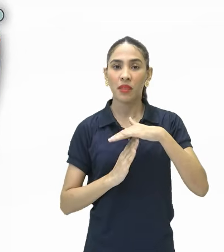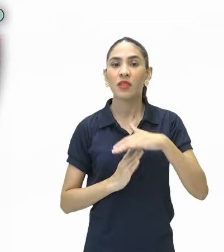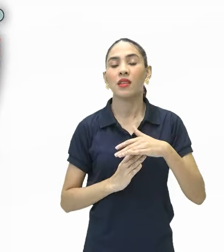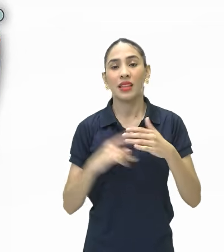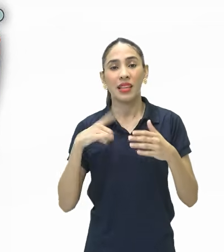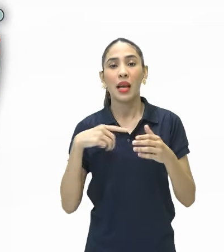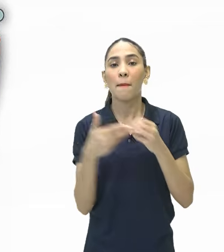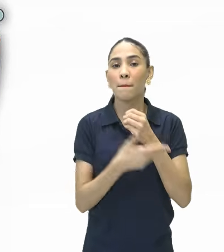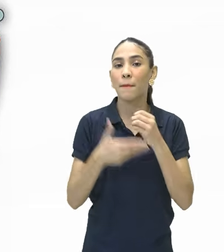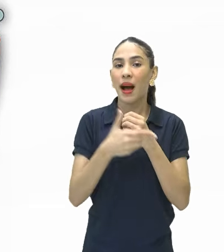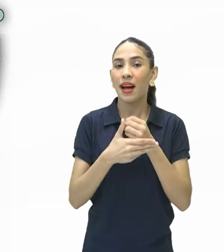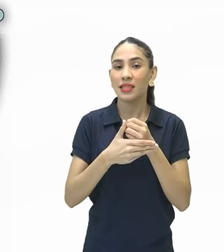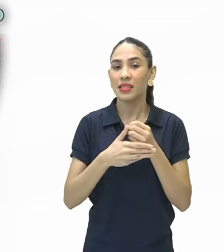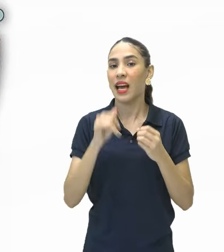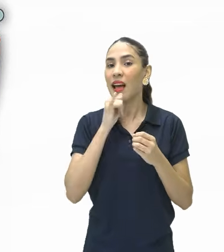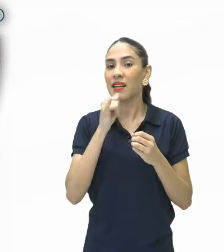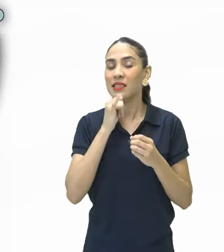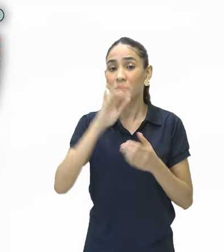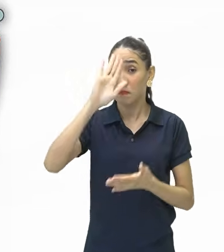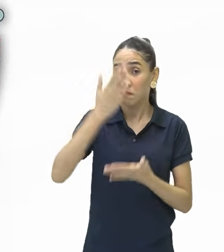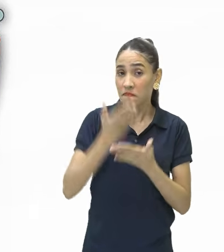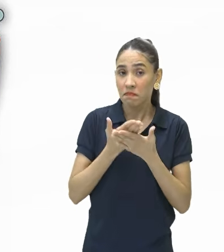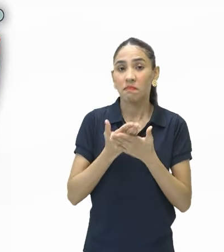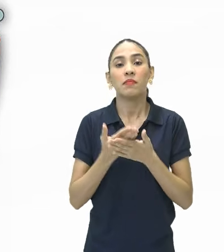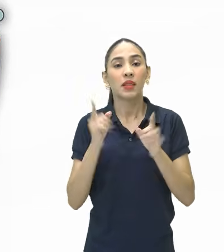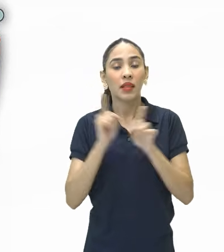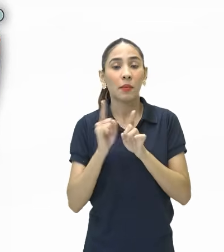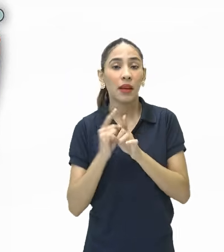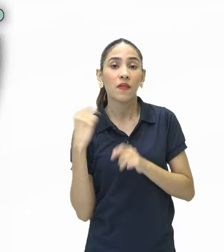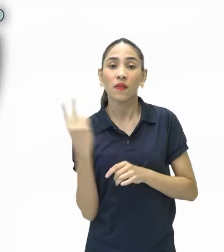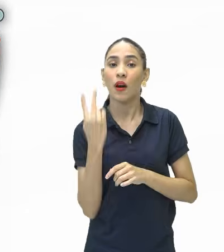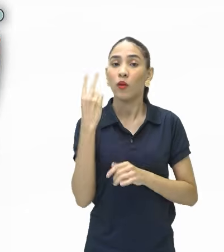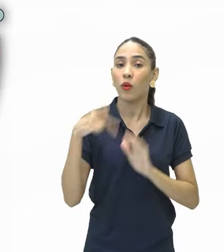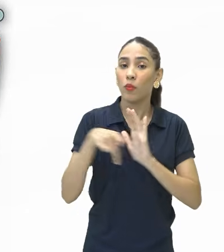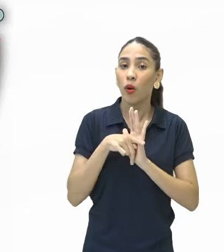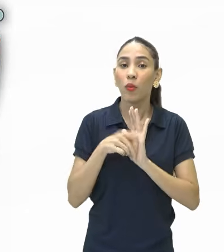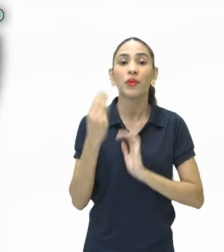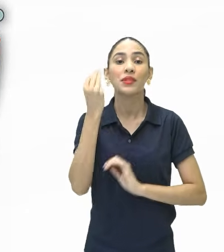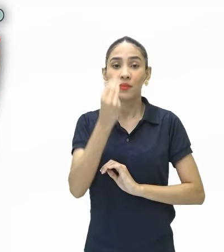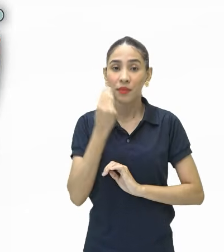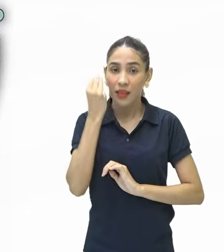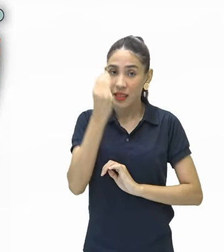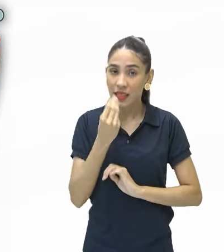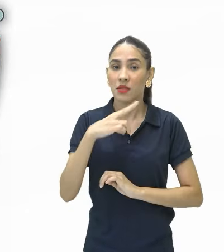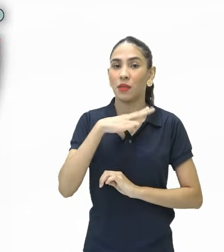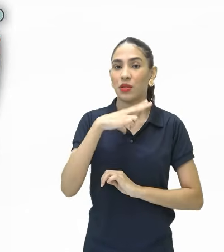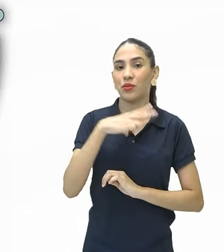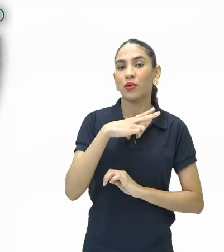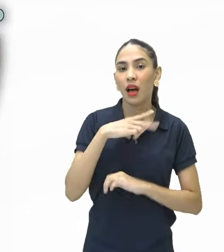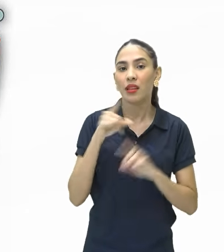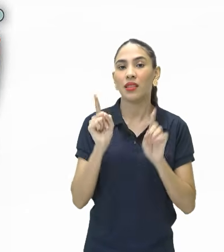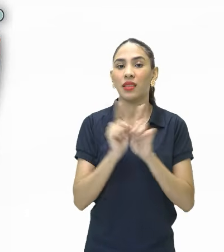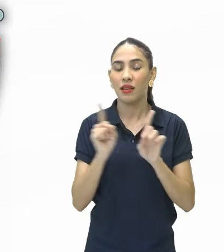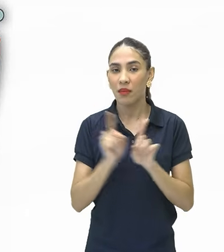ele se baseia nas nossas crenças, nos nossos próprios valores e experiências individuais.